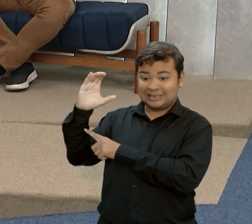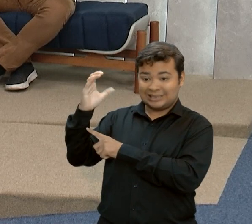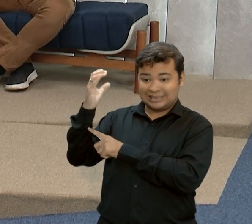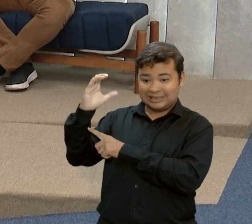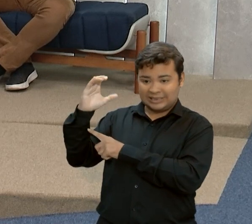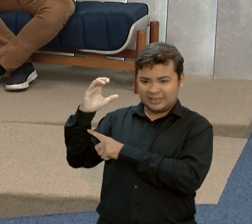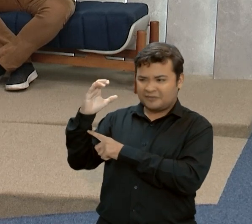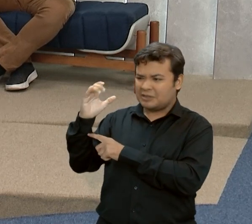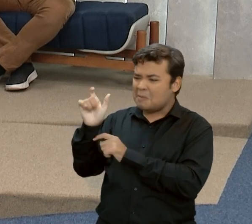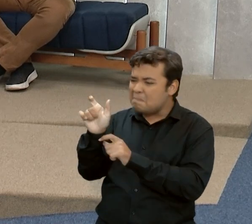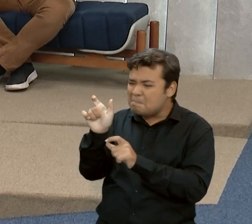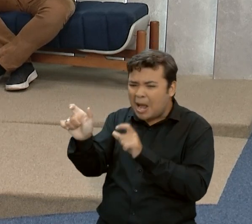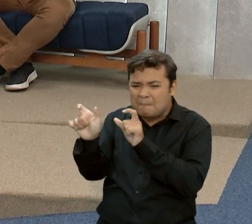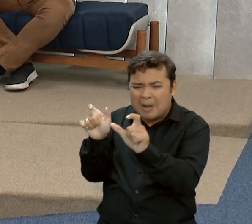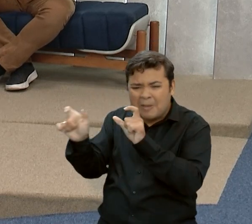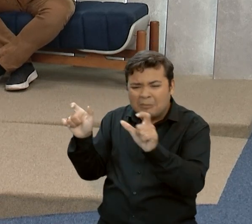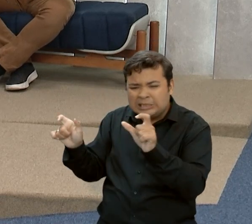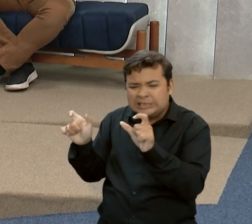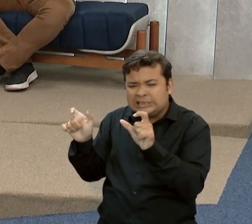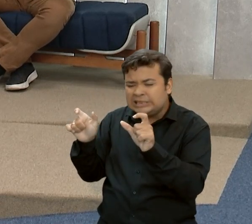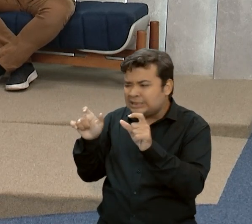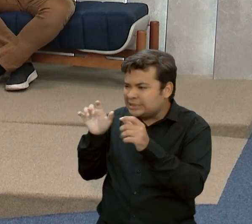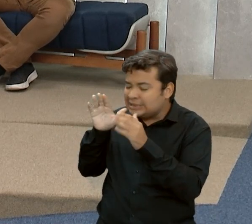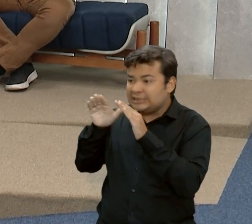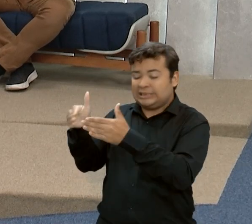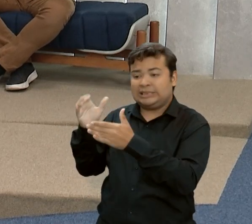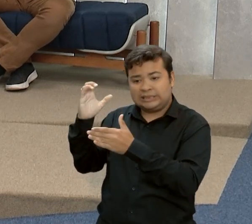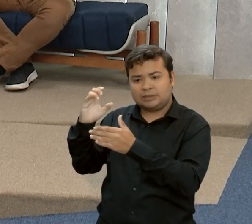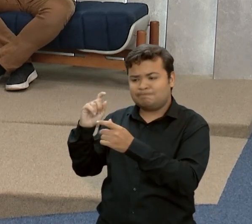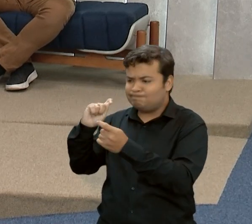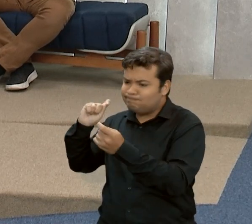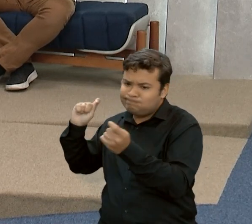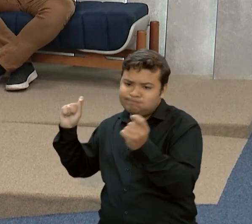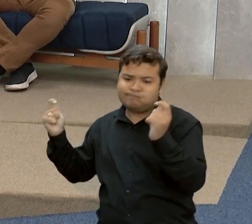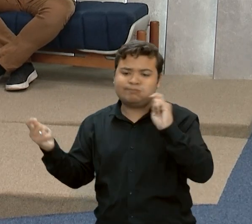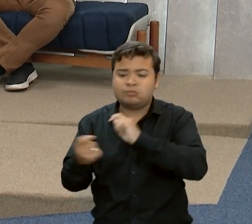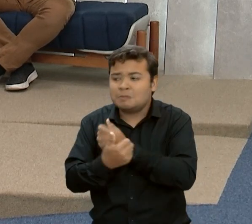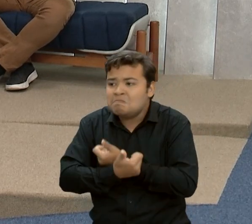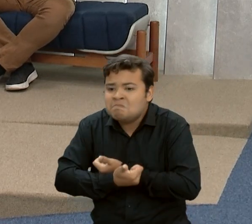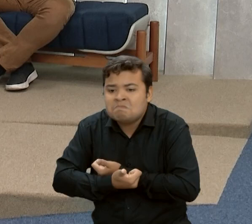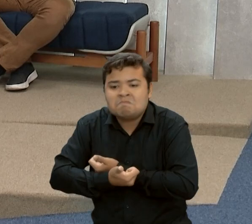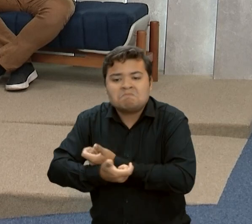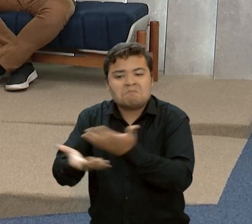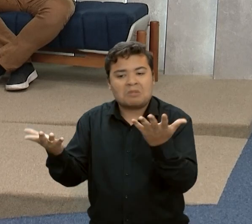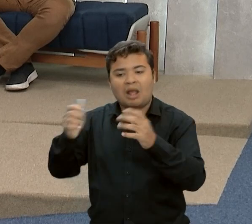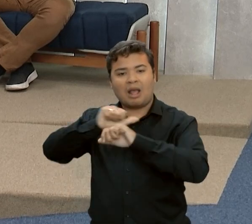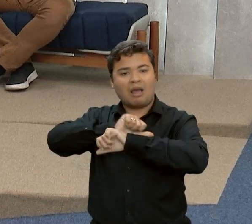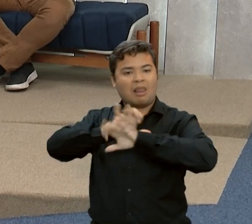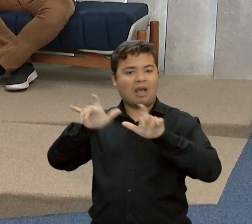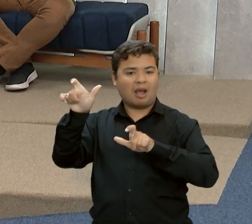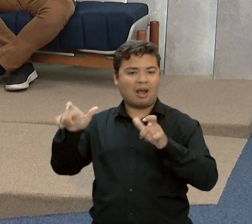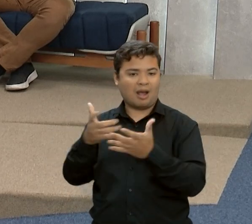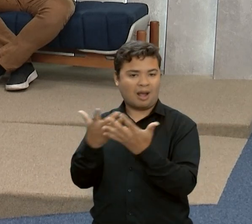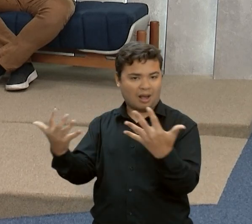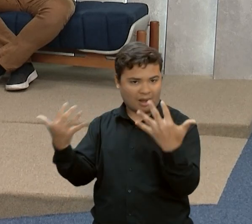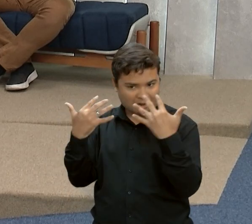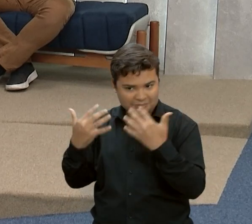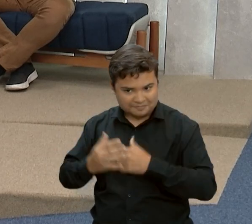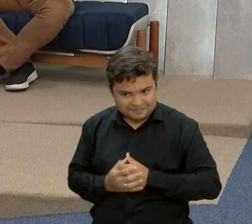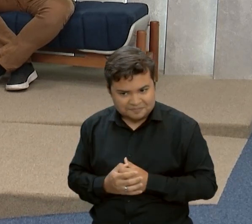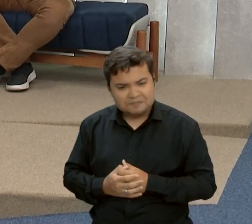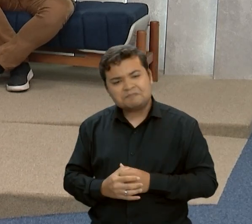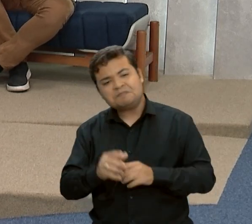muito científicos para o nosso público. Esse é um desafio diário do senhor quando o senhor está produzindo